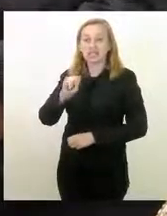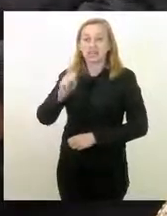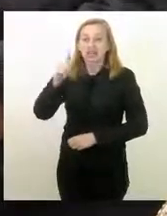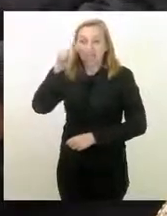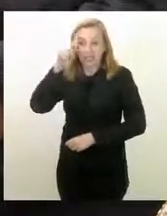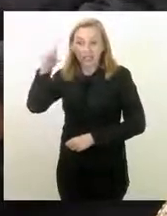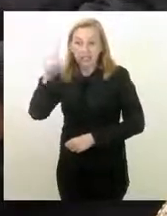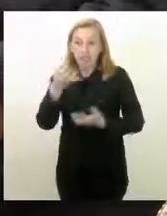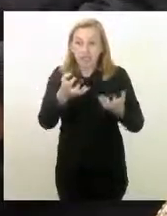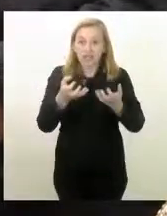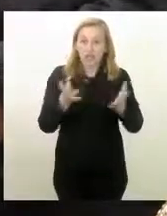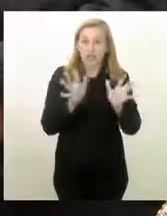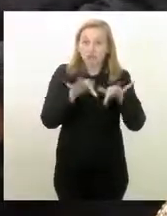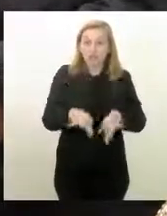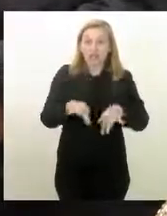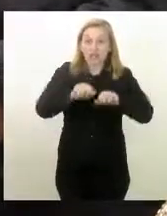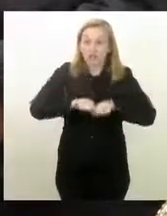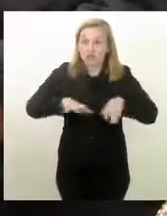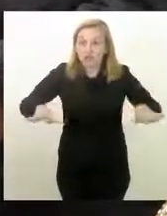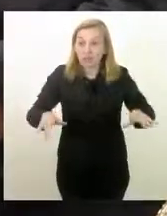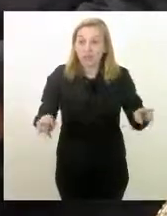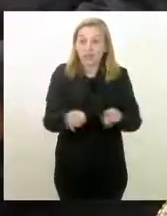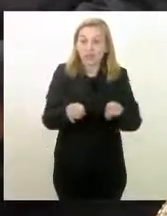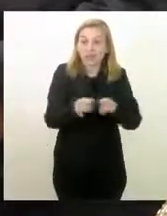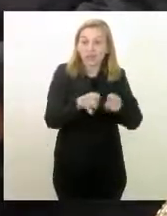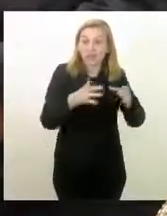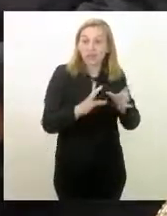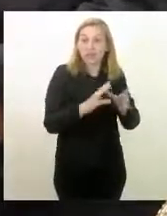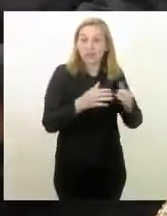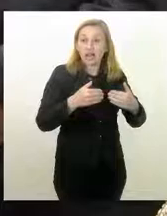pandemia, estará também aberta